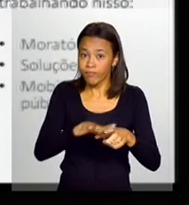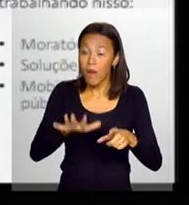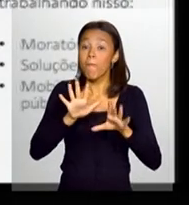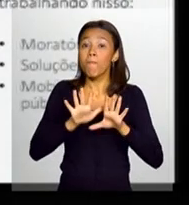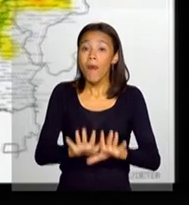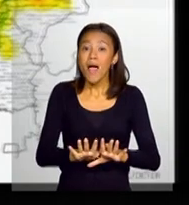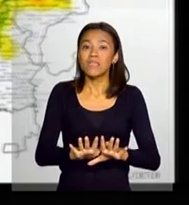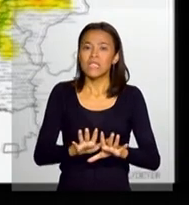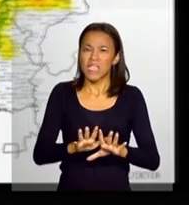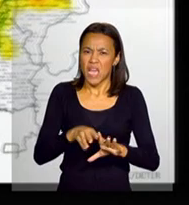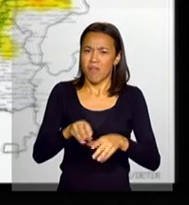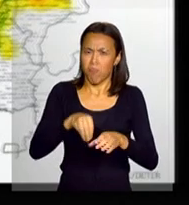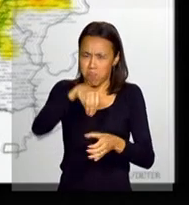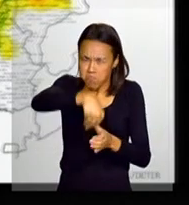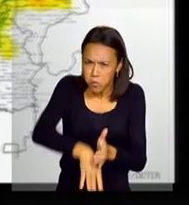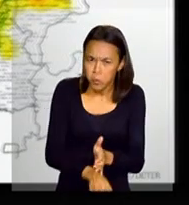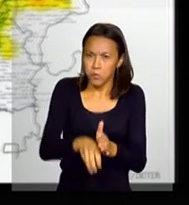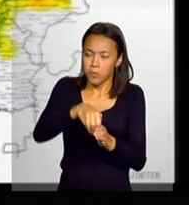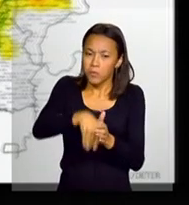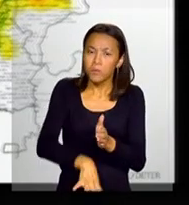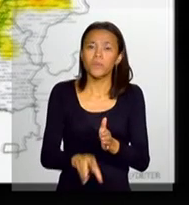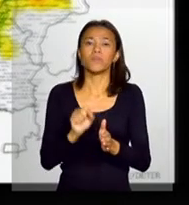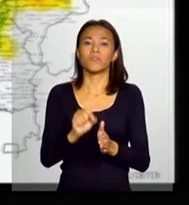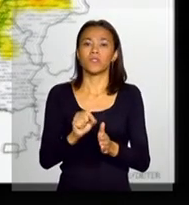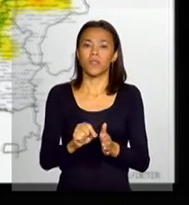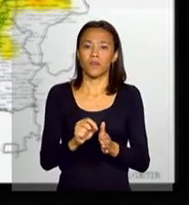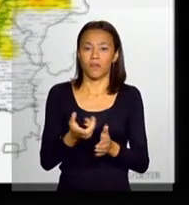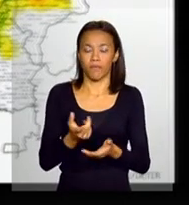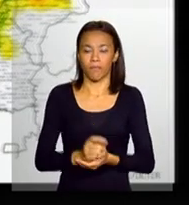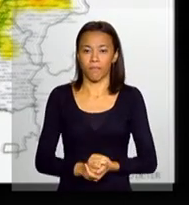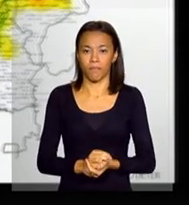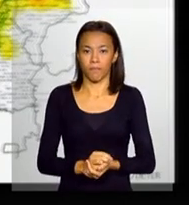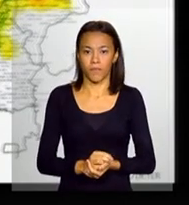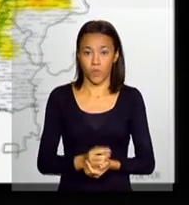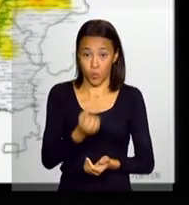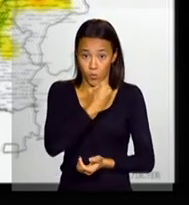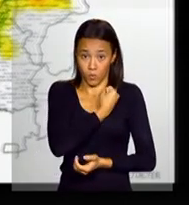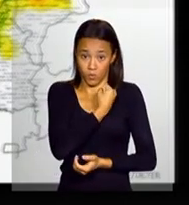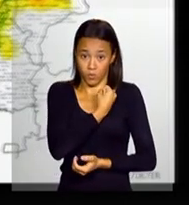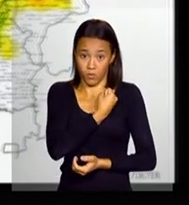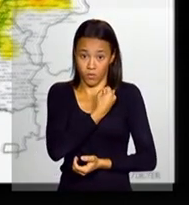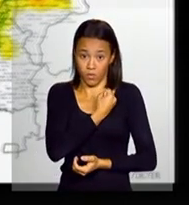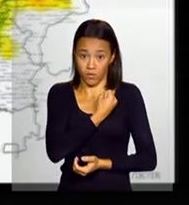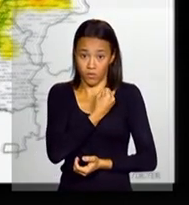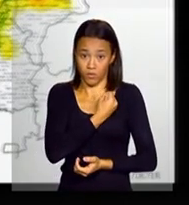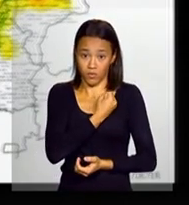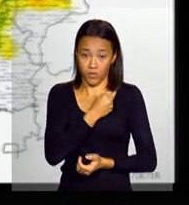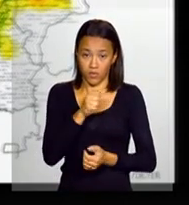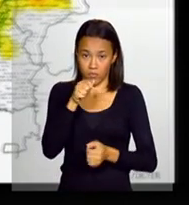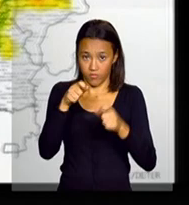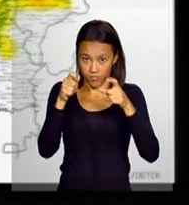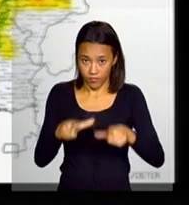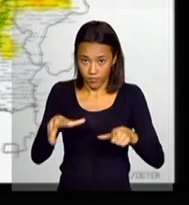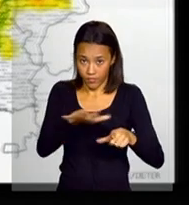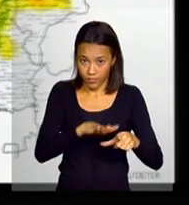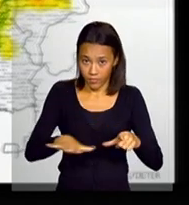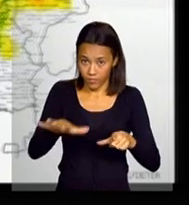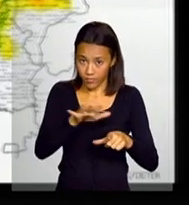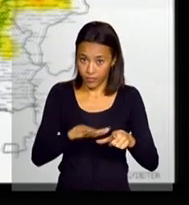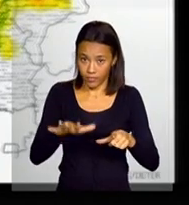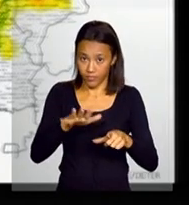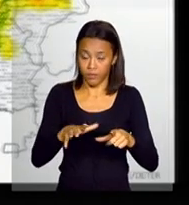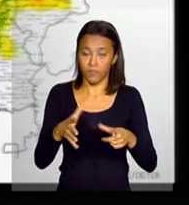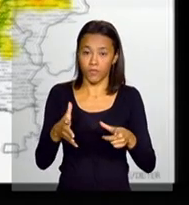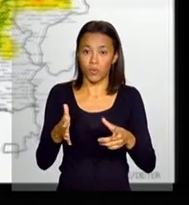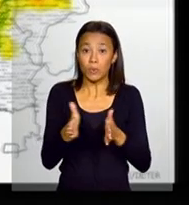sim intensidade, de um cruzamento entre números de polígonos e tamanhos de